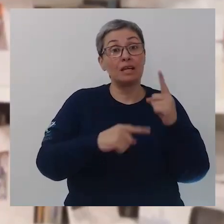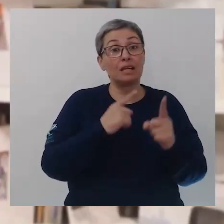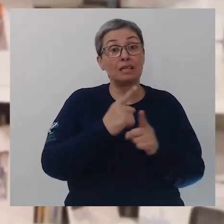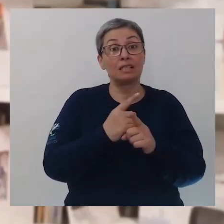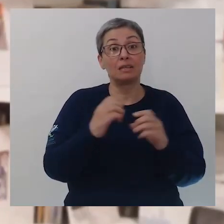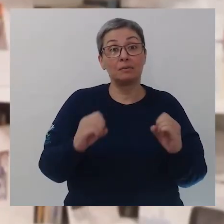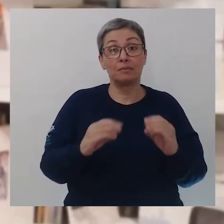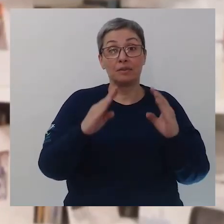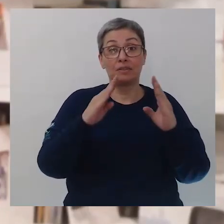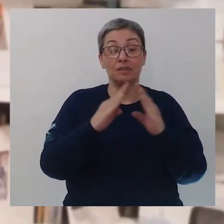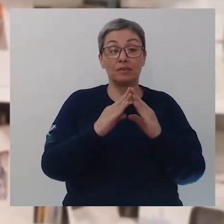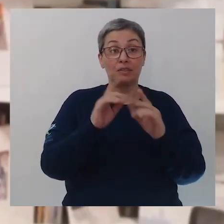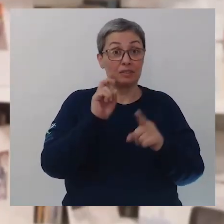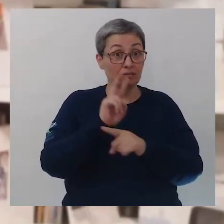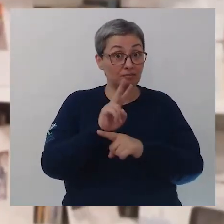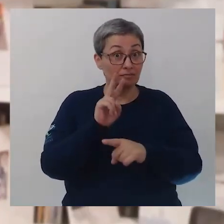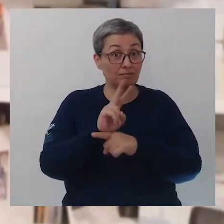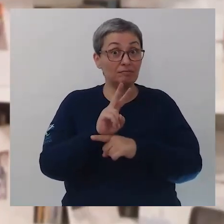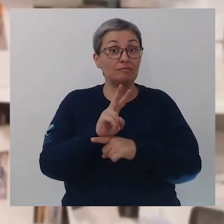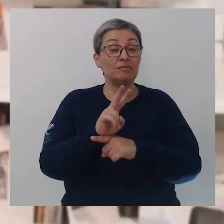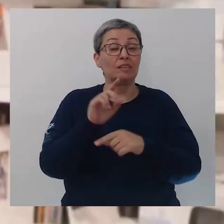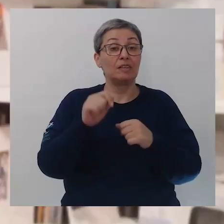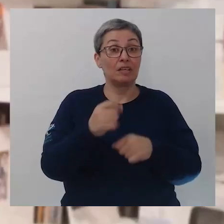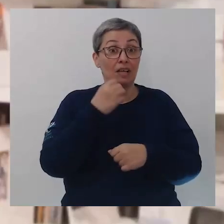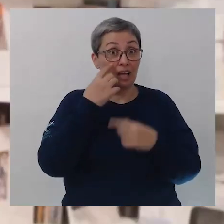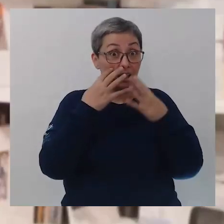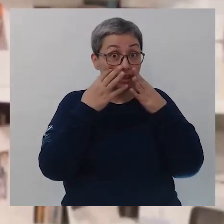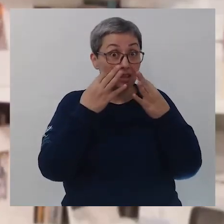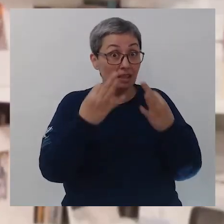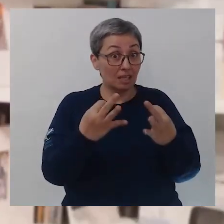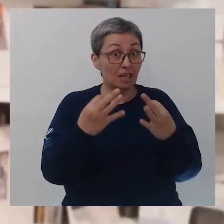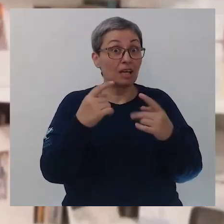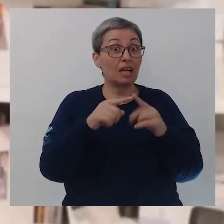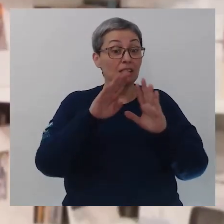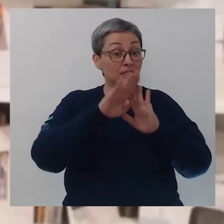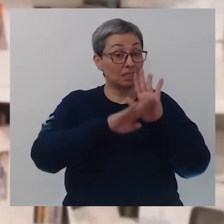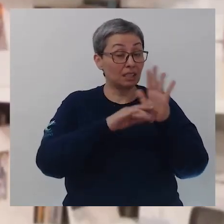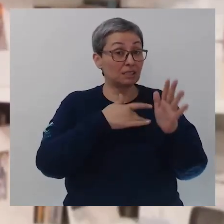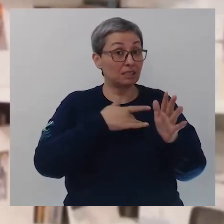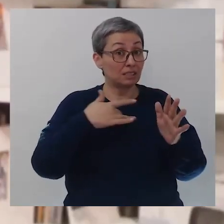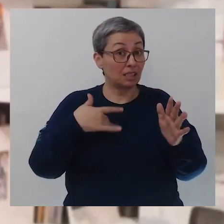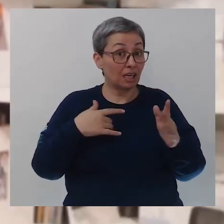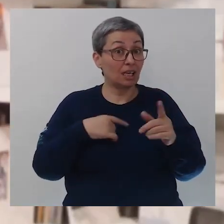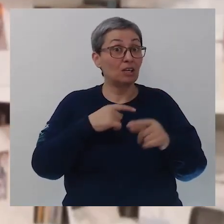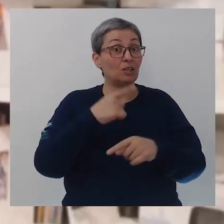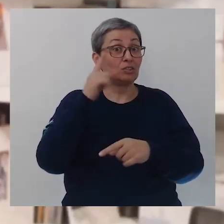o próximo programa. Se cuidem, fiquem atentos aí, protocolo de saúde,